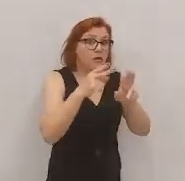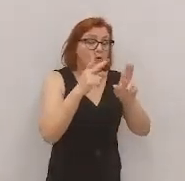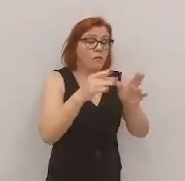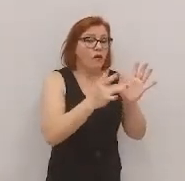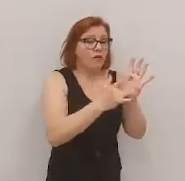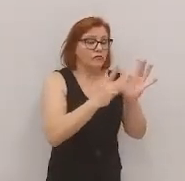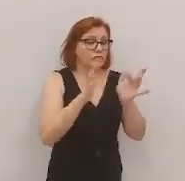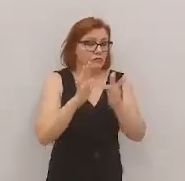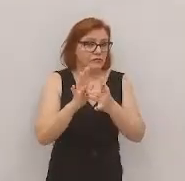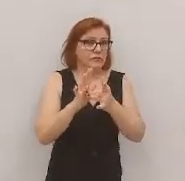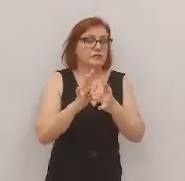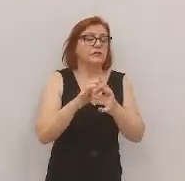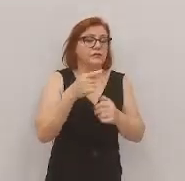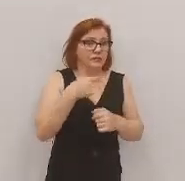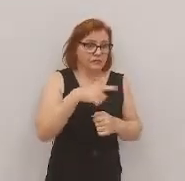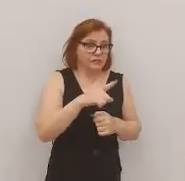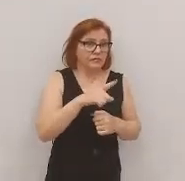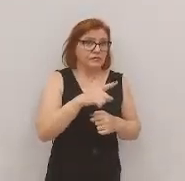Entende?